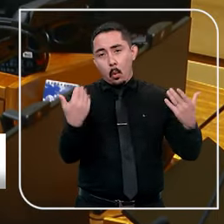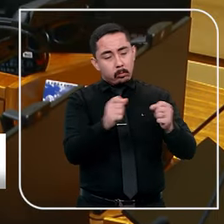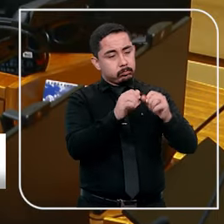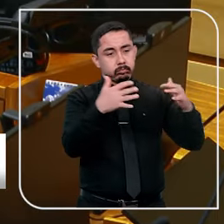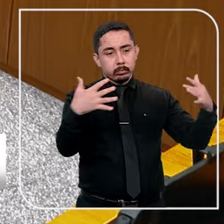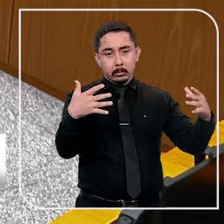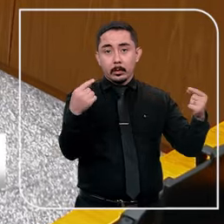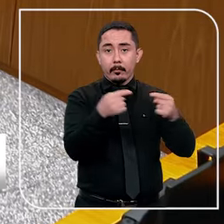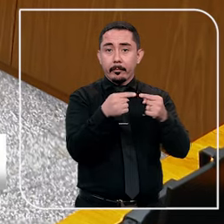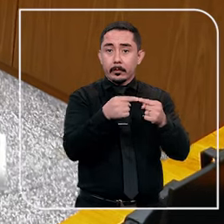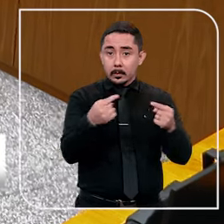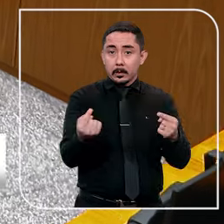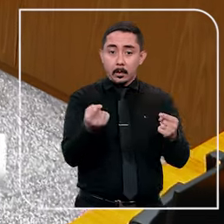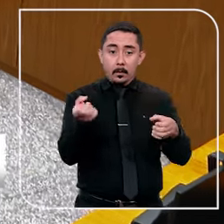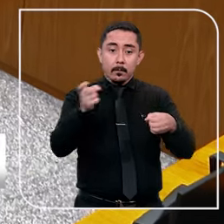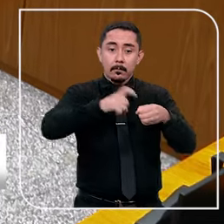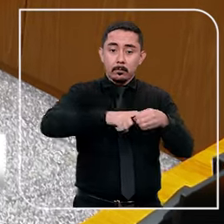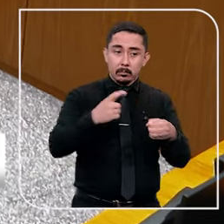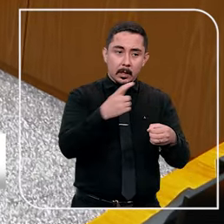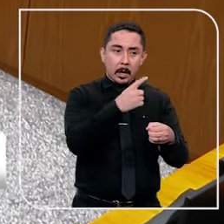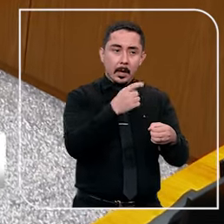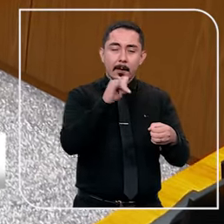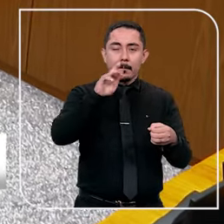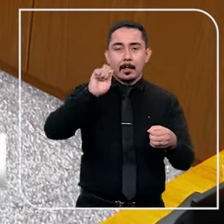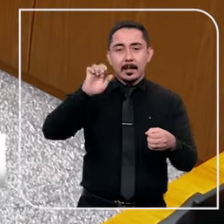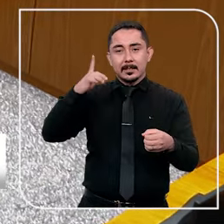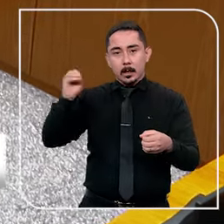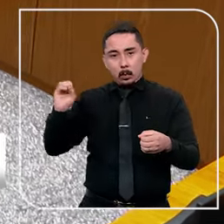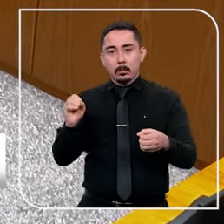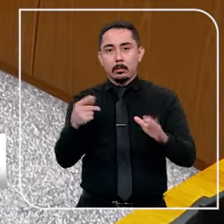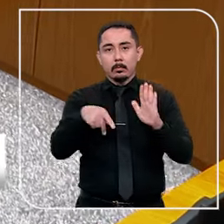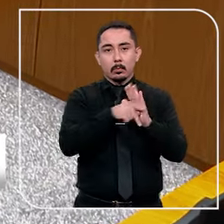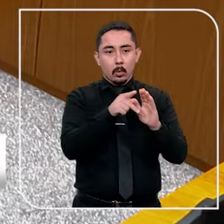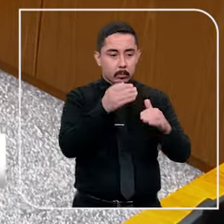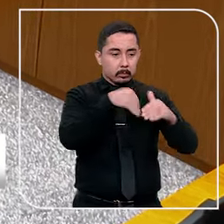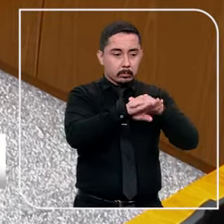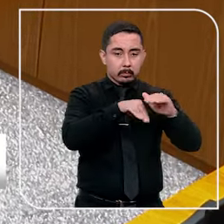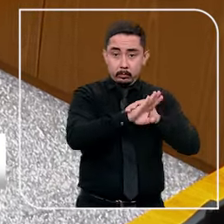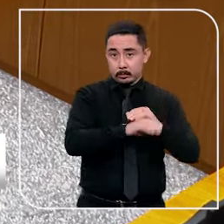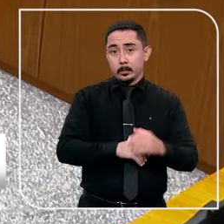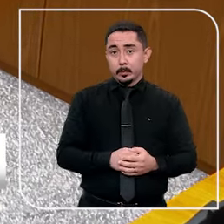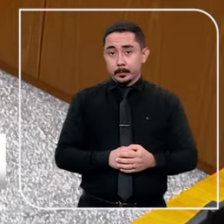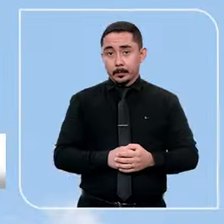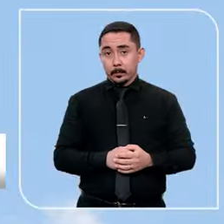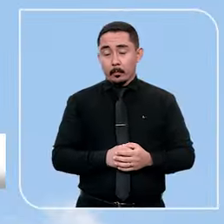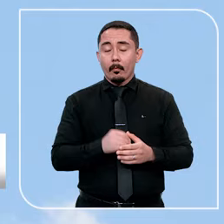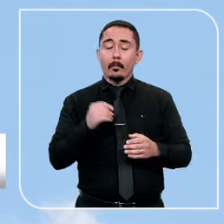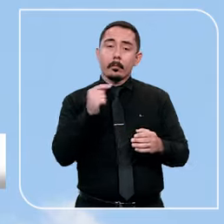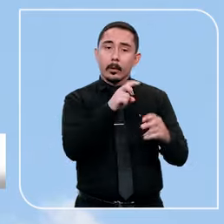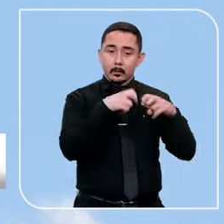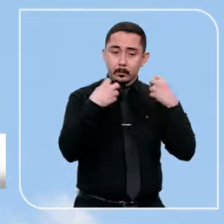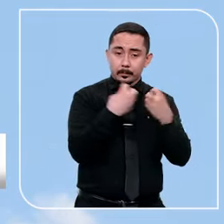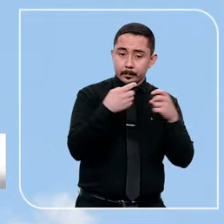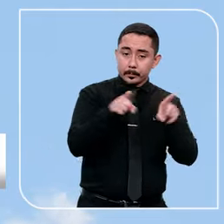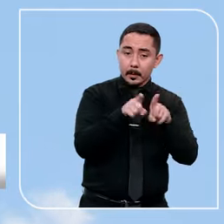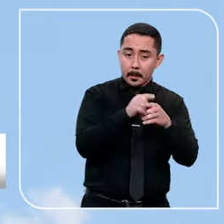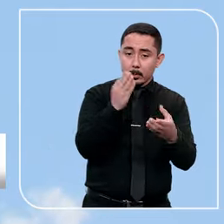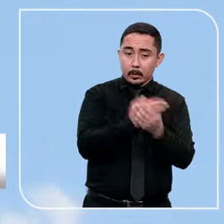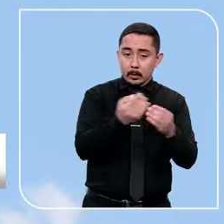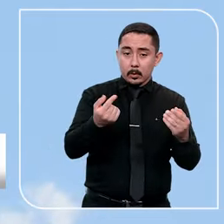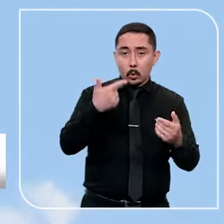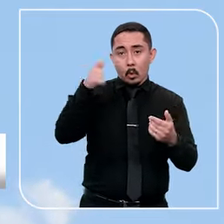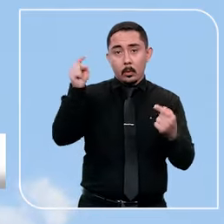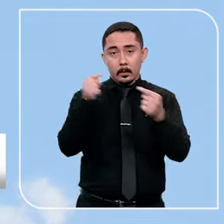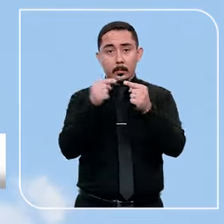individuais que reivindicam a reposição de spurgos inflacionários em cadernetas de poupança no mesmo colegiado